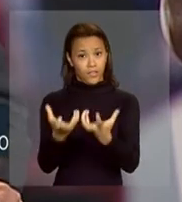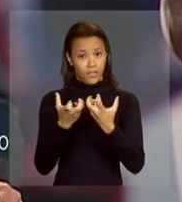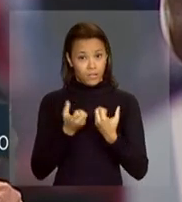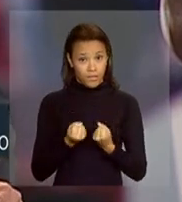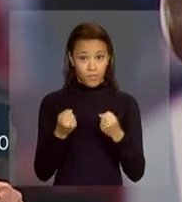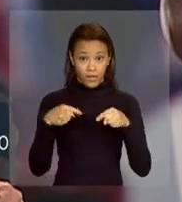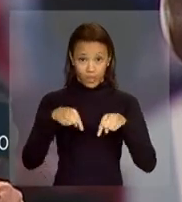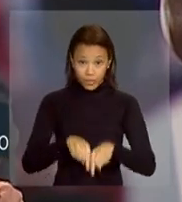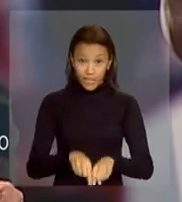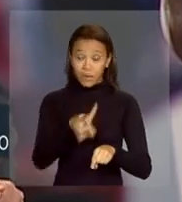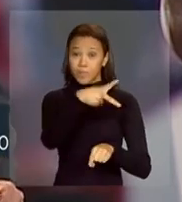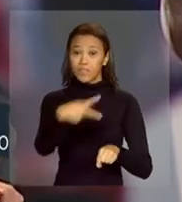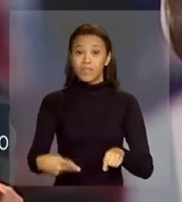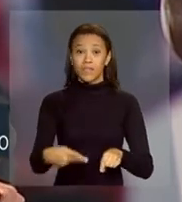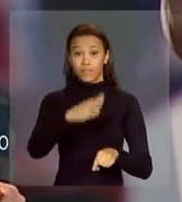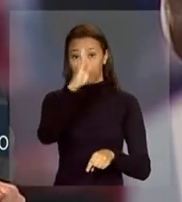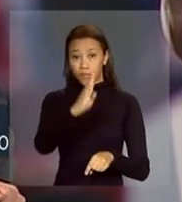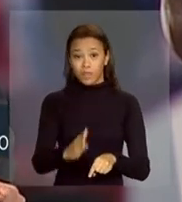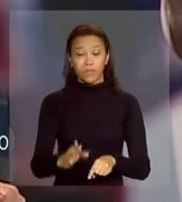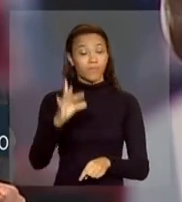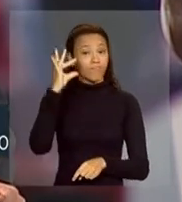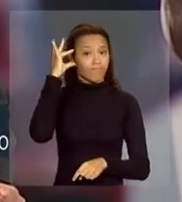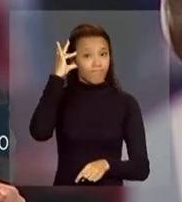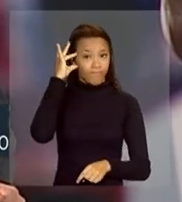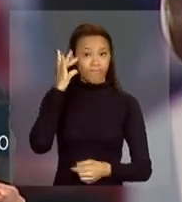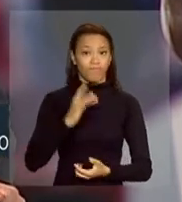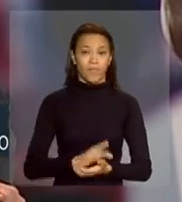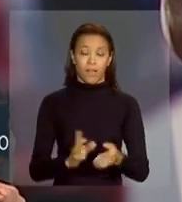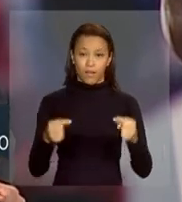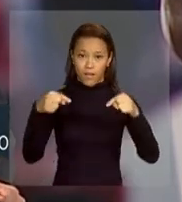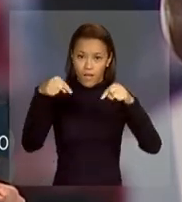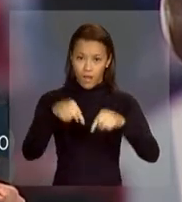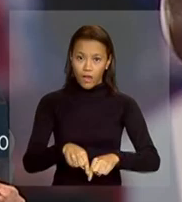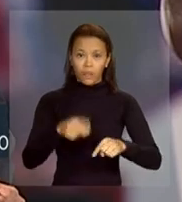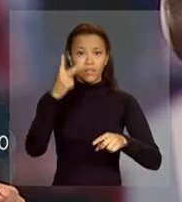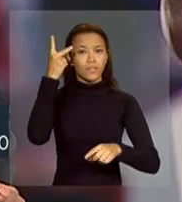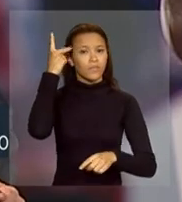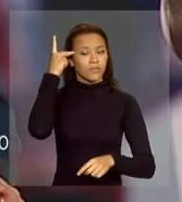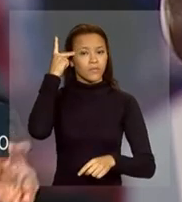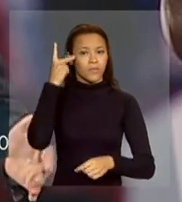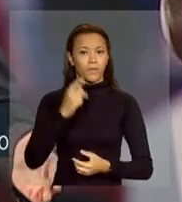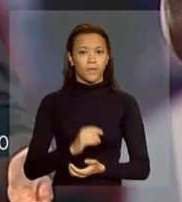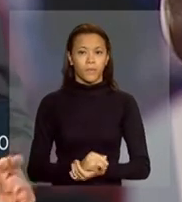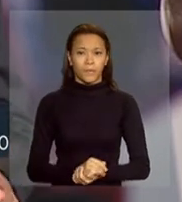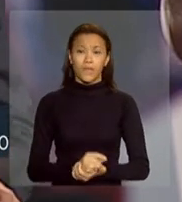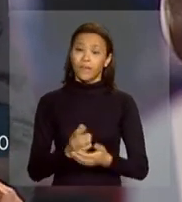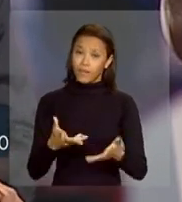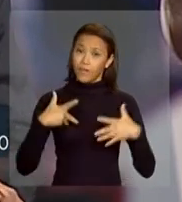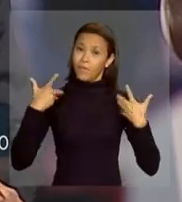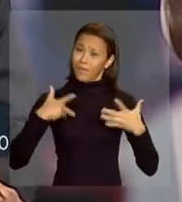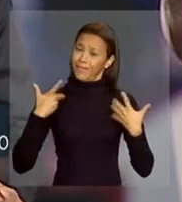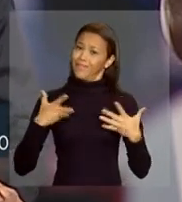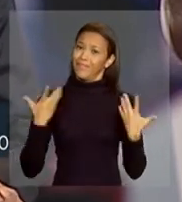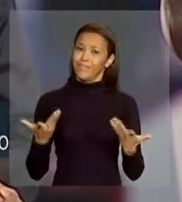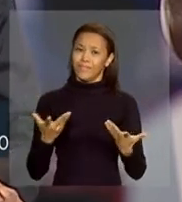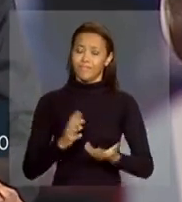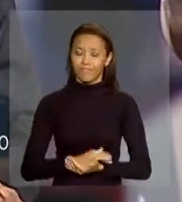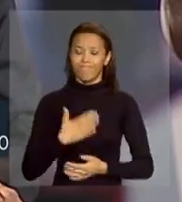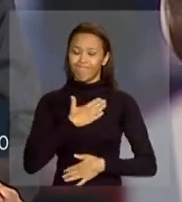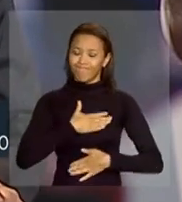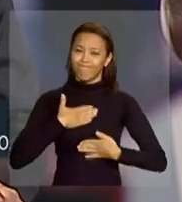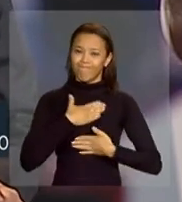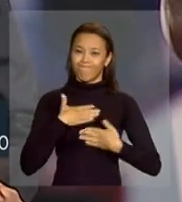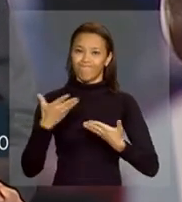receber a Presidenta da República Dilma Rousseff aqui em São Paulo e alegria Renovada